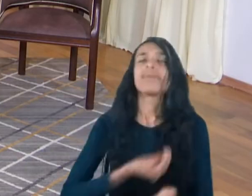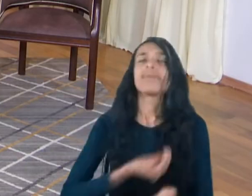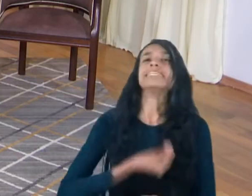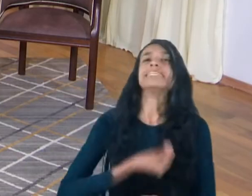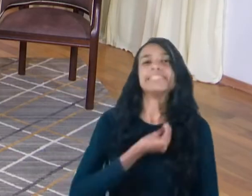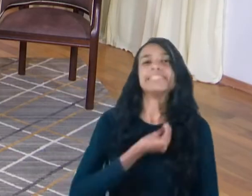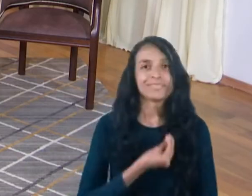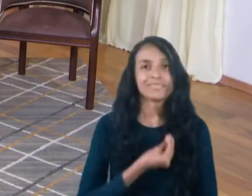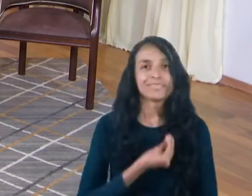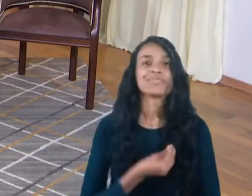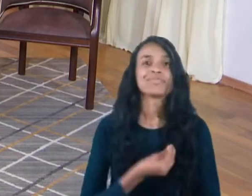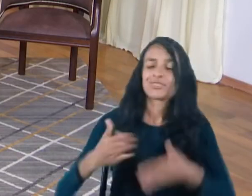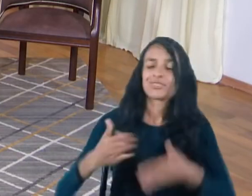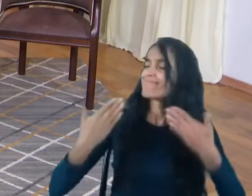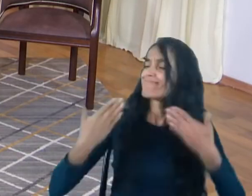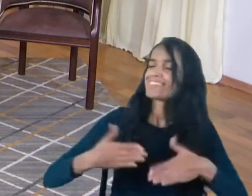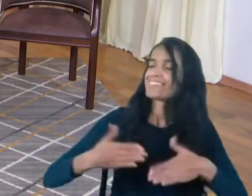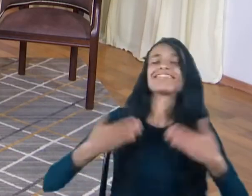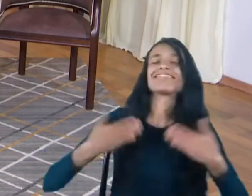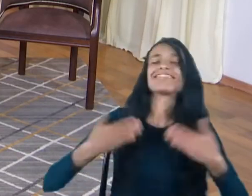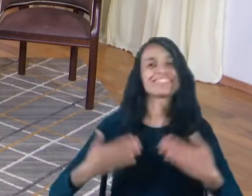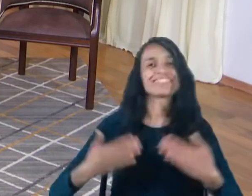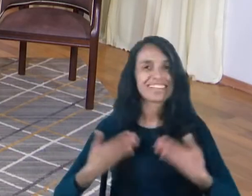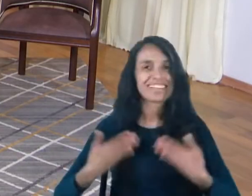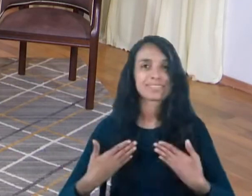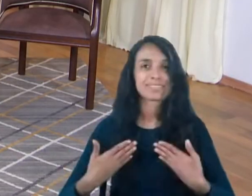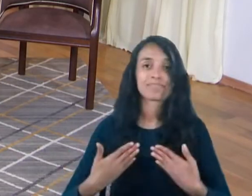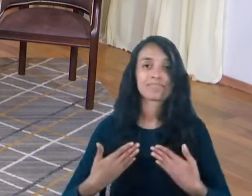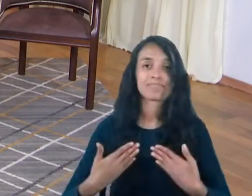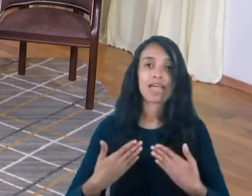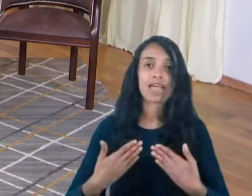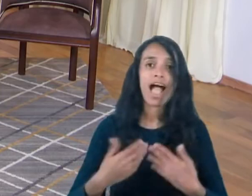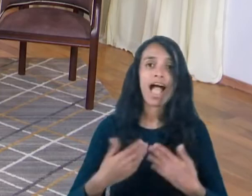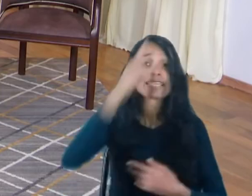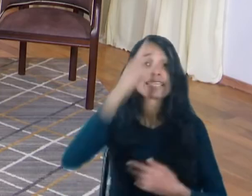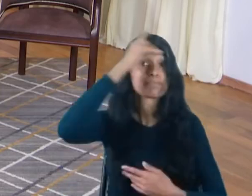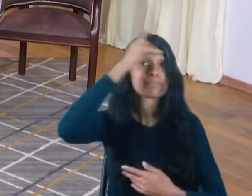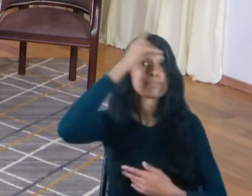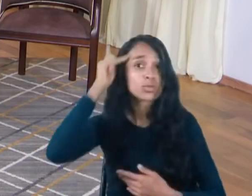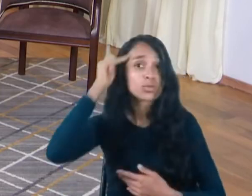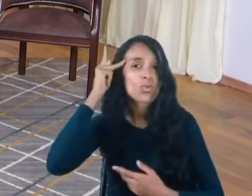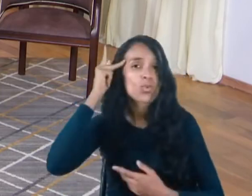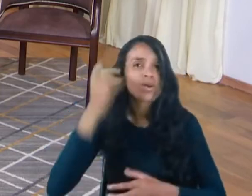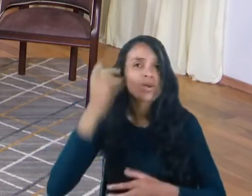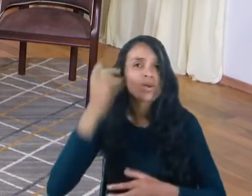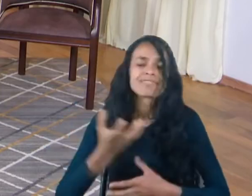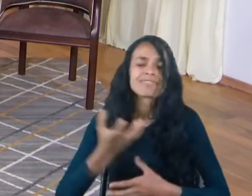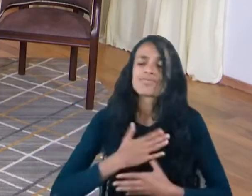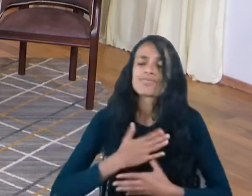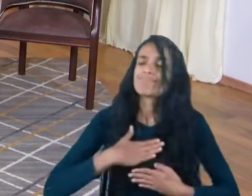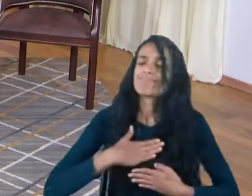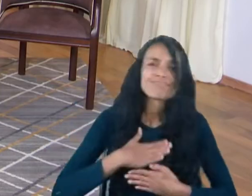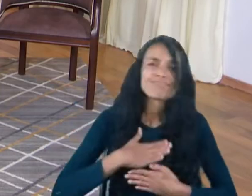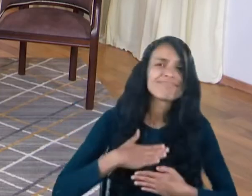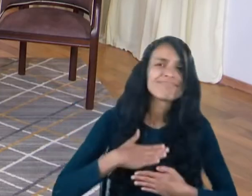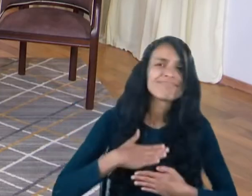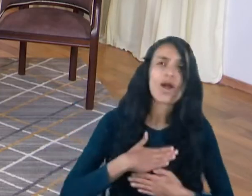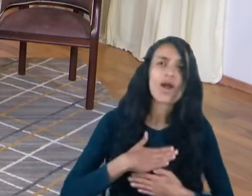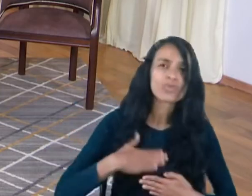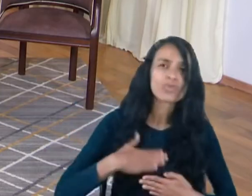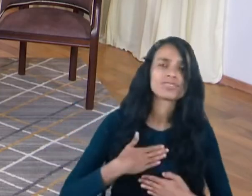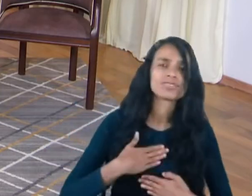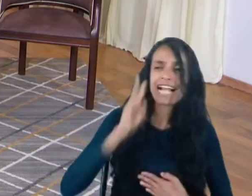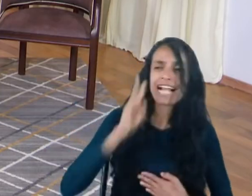alegre quando vê os jovens levantados, os jovens em pé, os